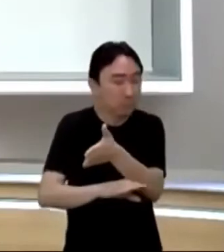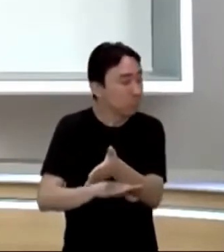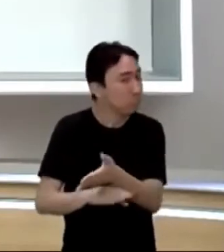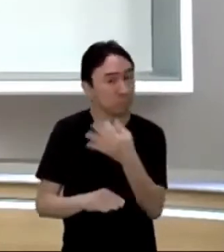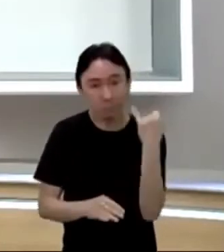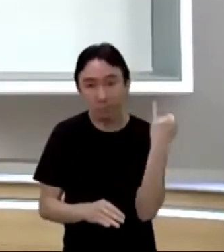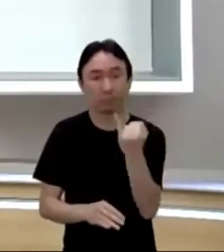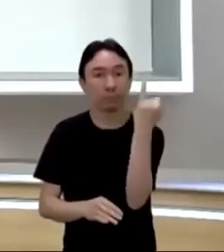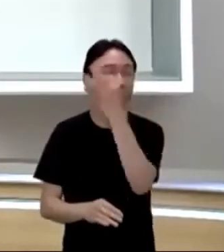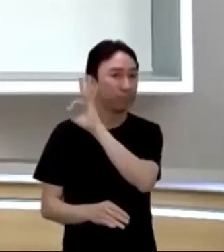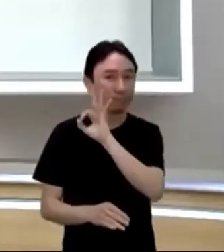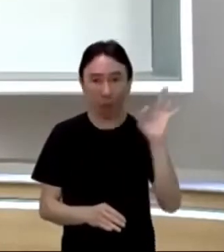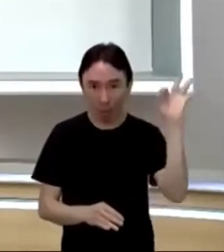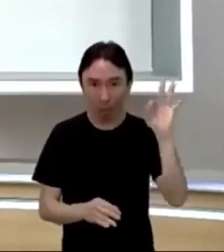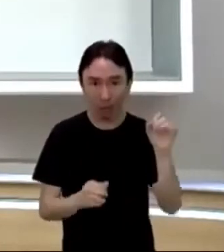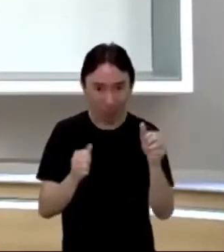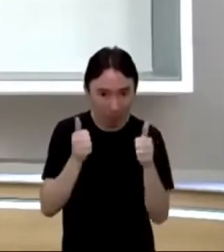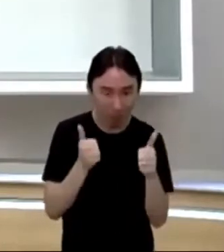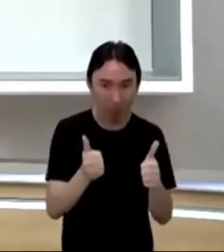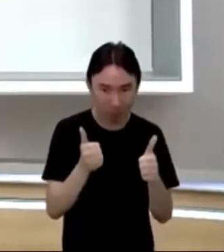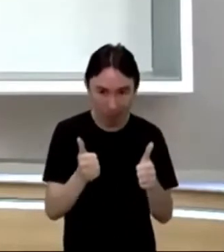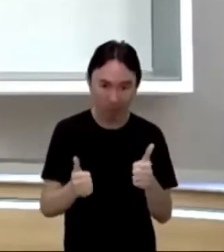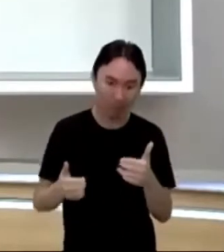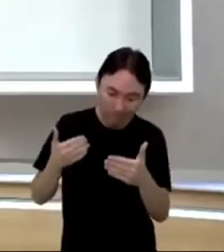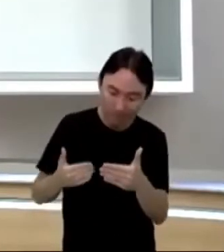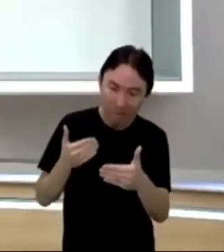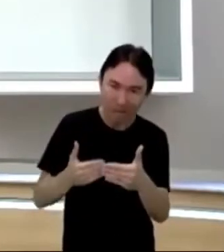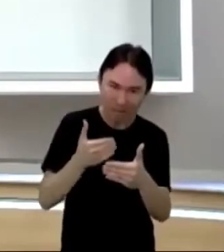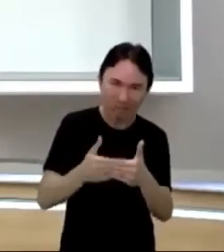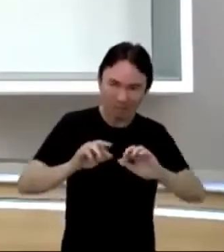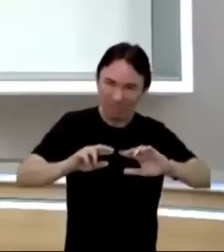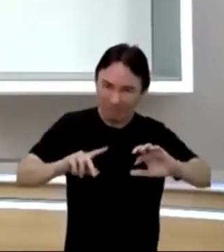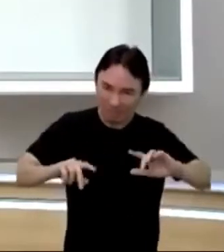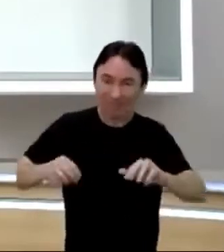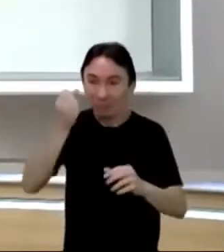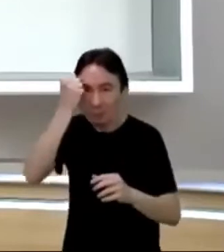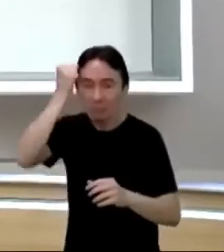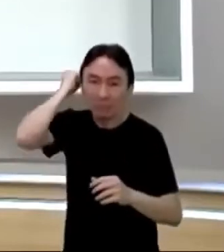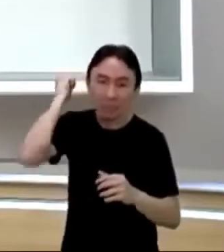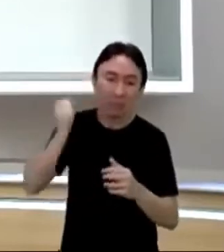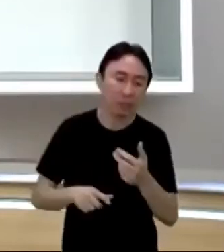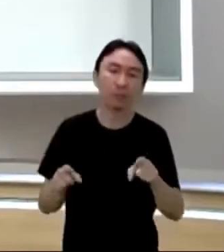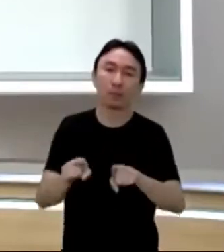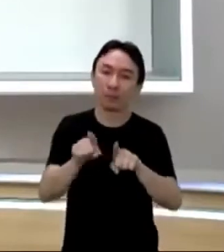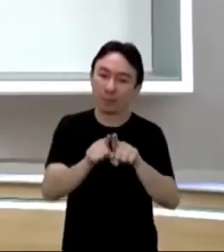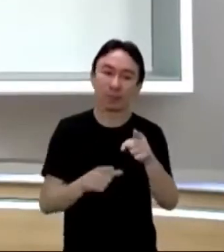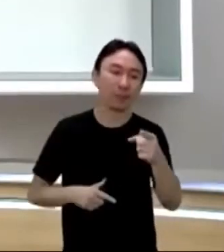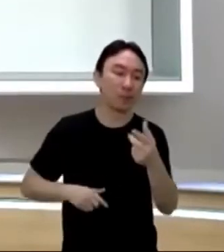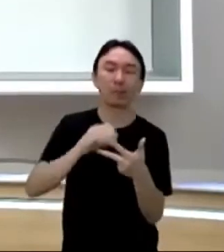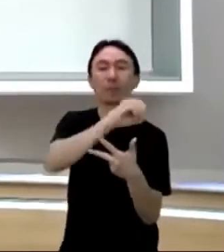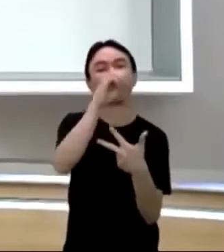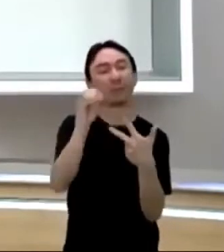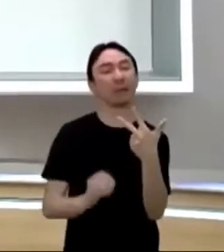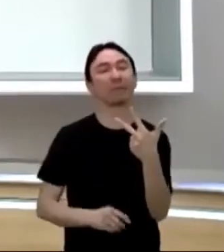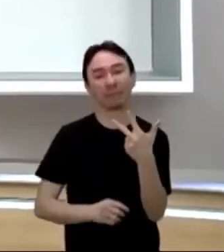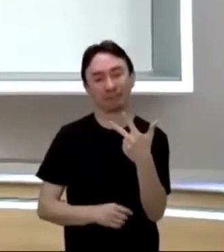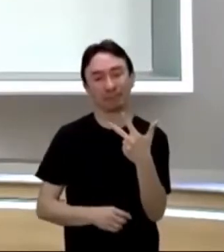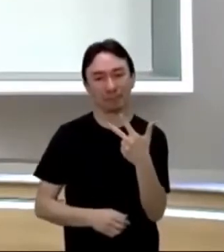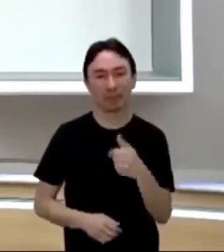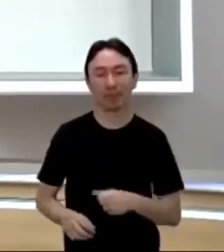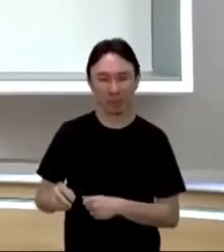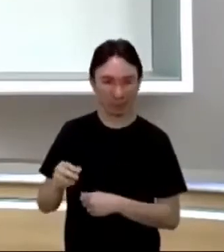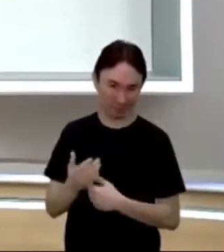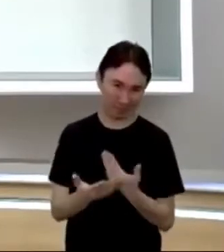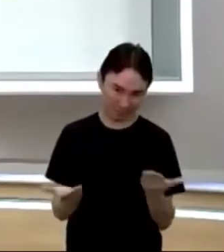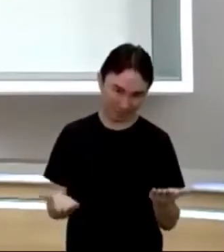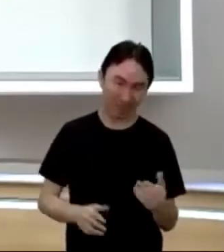nessas aulas aí na reta final para os vestibulares e também para a prova do Enem. O professor Altieres, né, que é o que faz